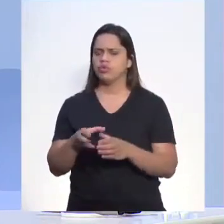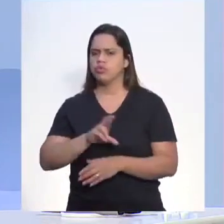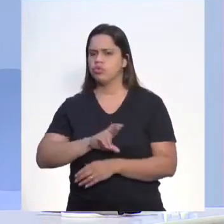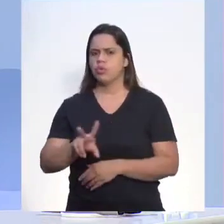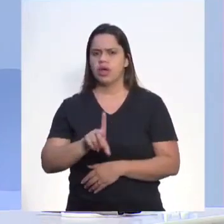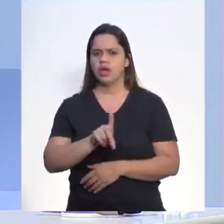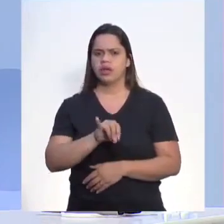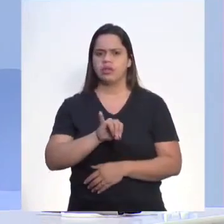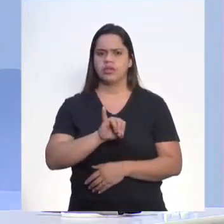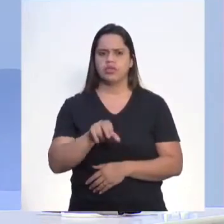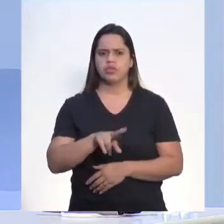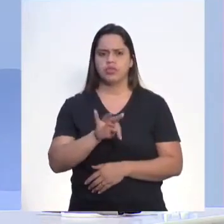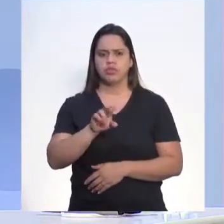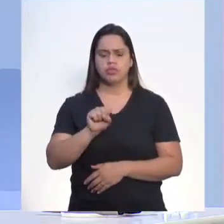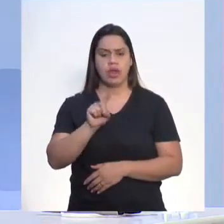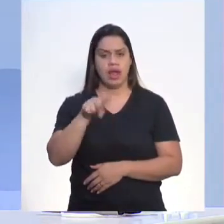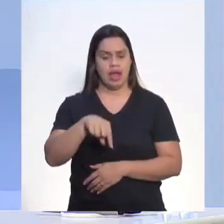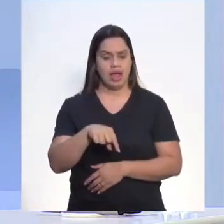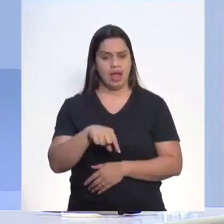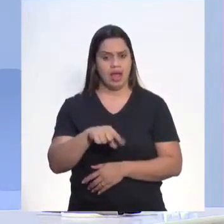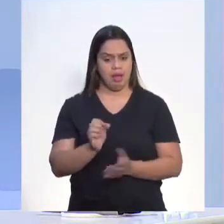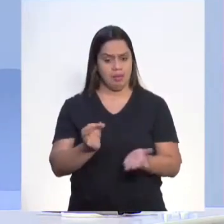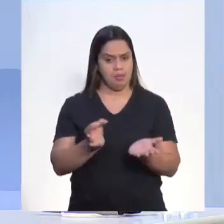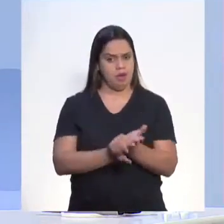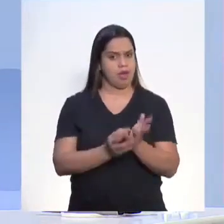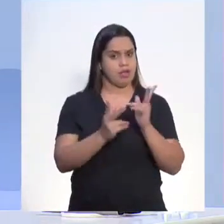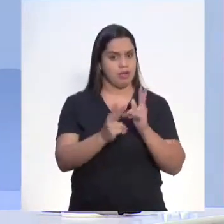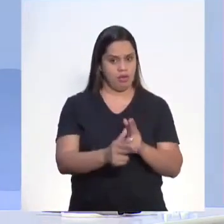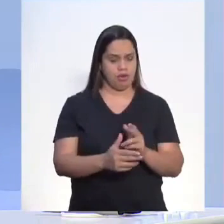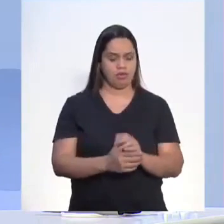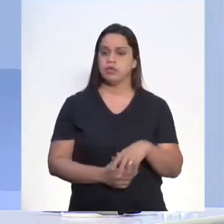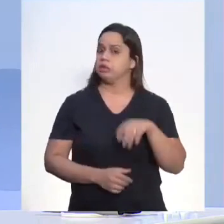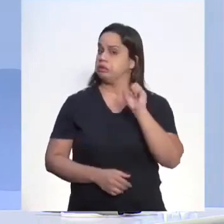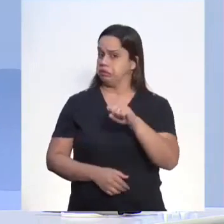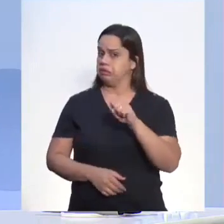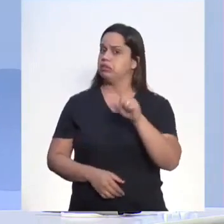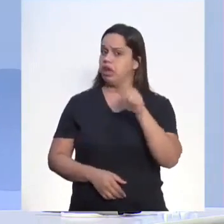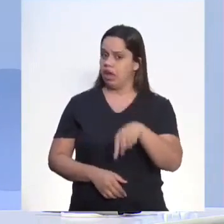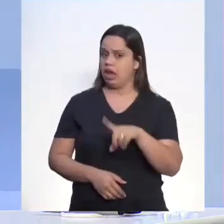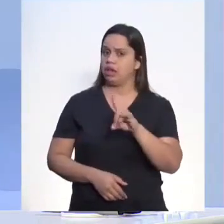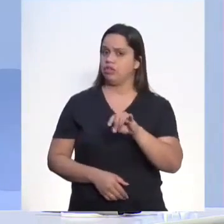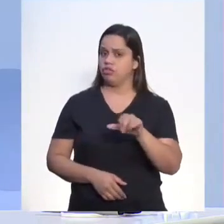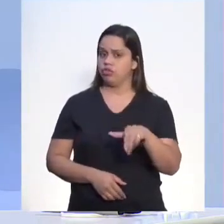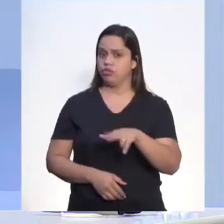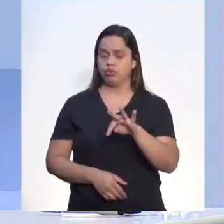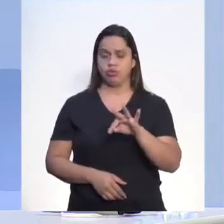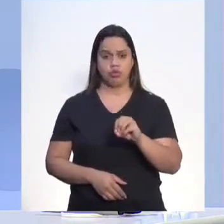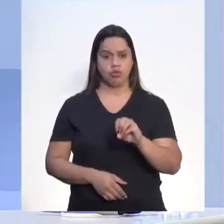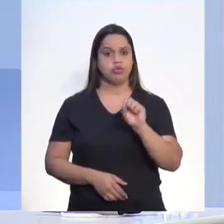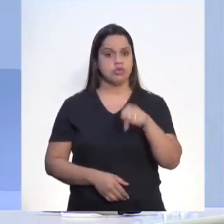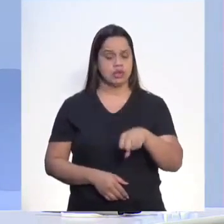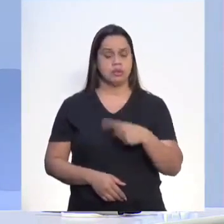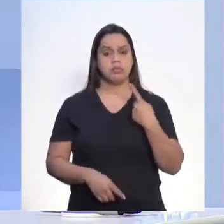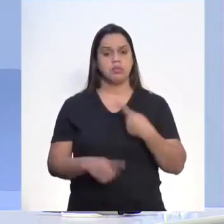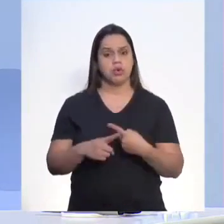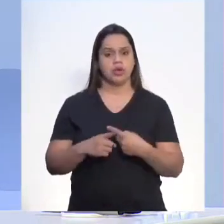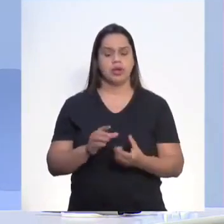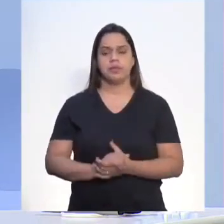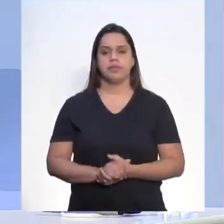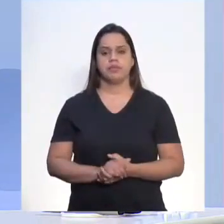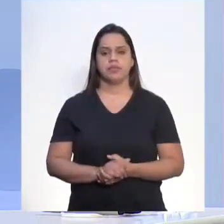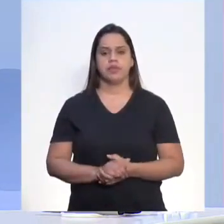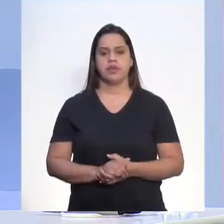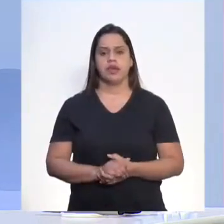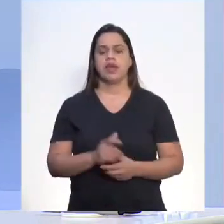é a mesma moeda. Calma, são disjuntos sim. Por quê? Pensa, o Miguel